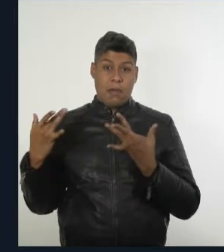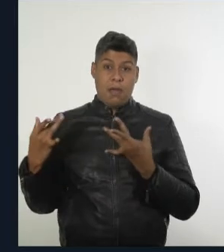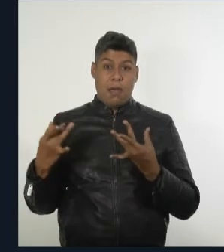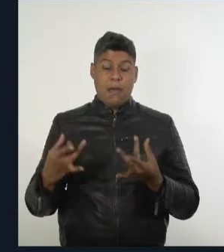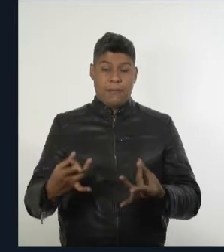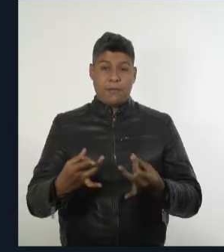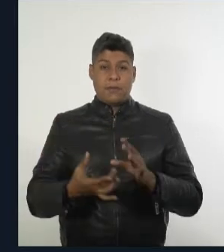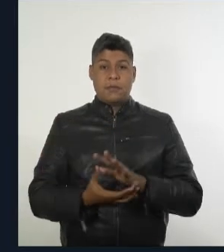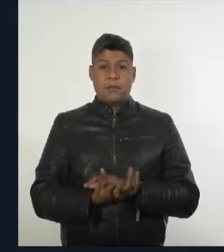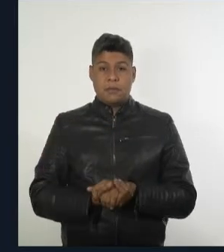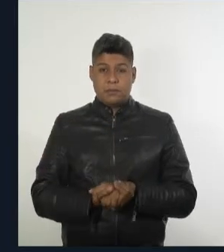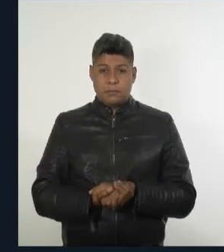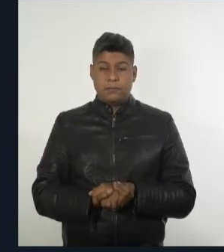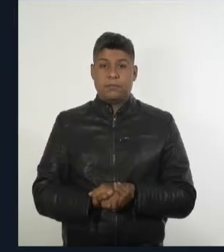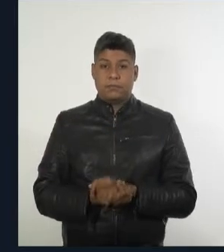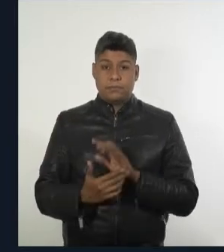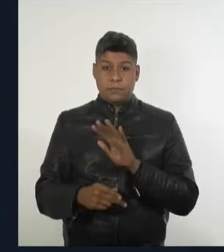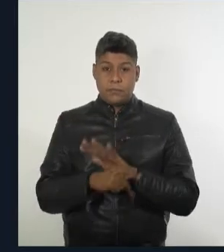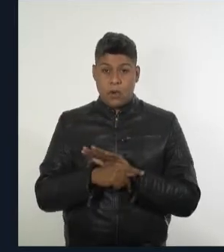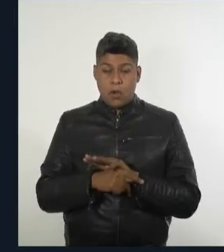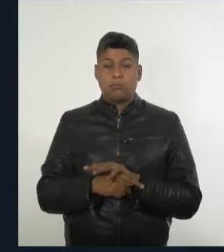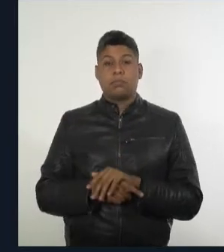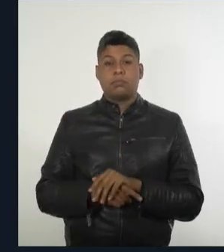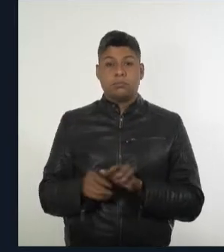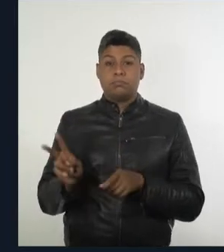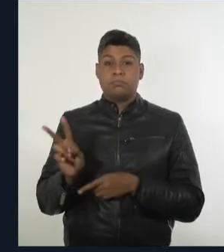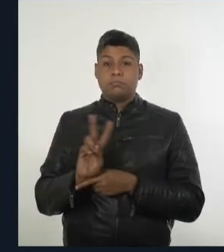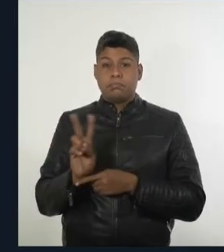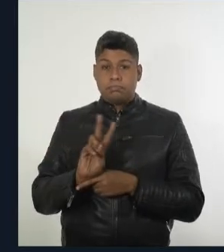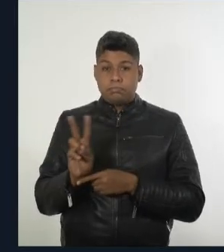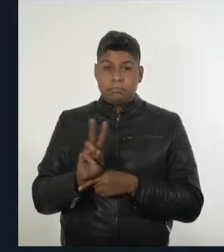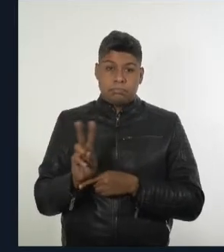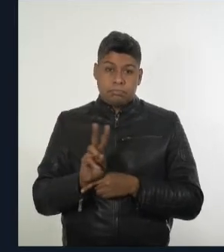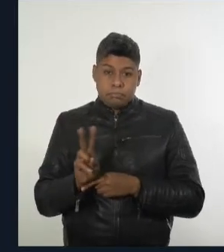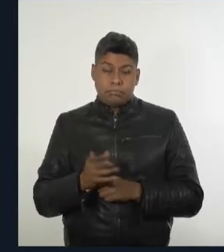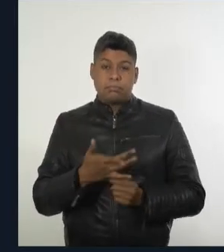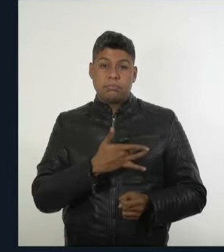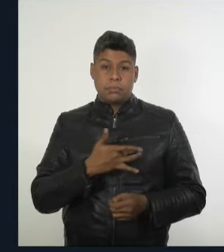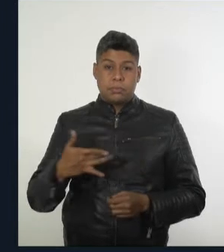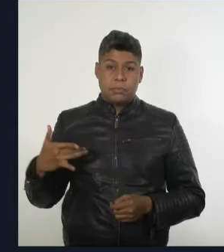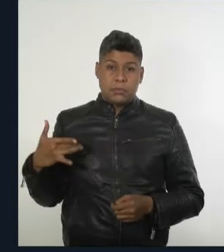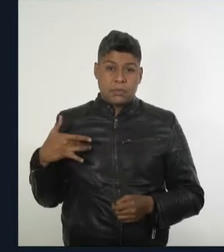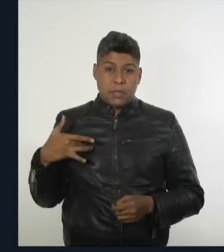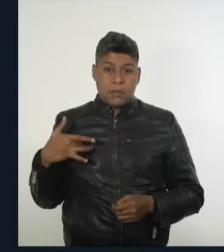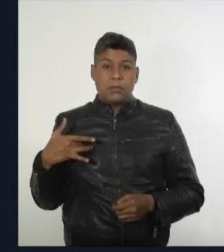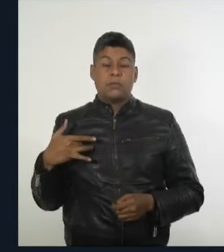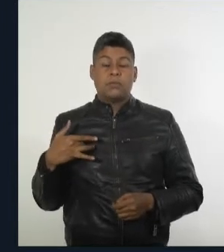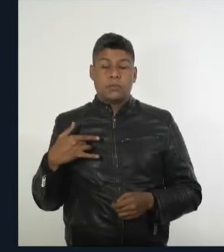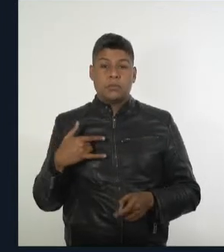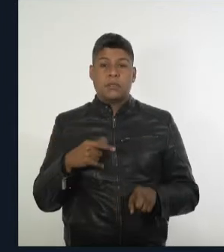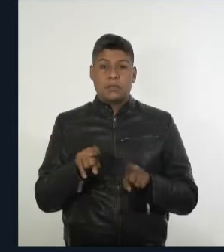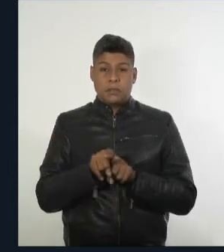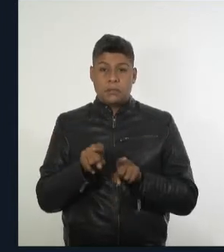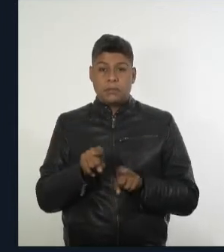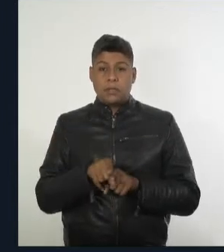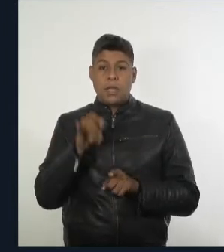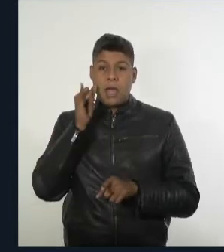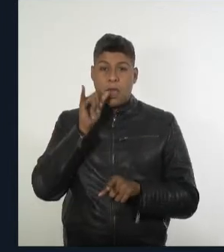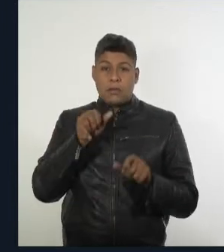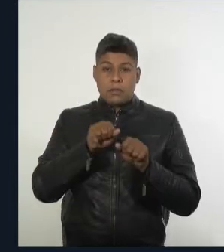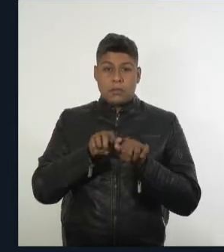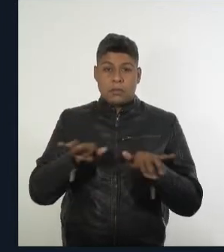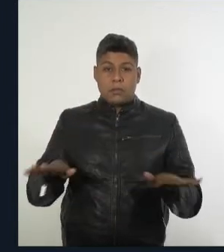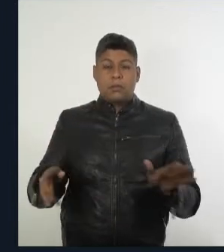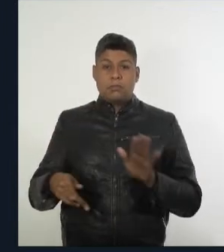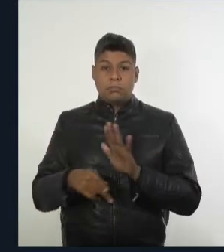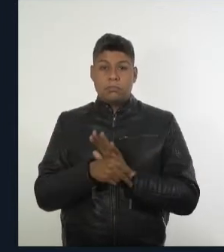que o Serviço de Vigilância Sanitária do município, a Divisão de Vigilância Epidemiológica tem feito em termos